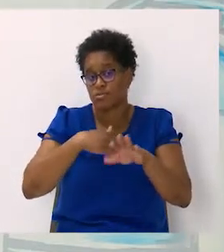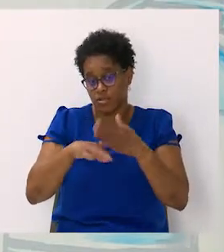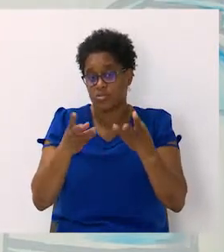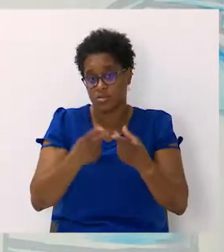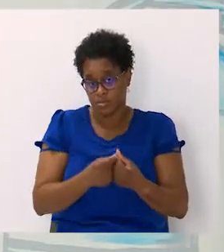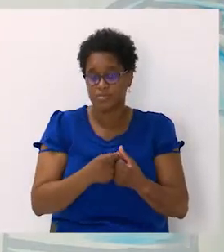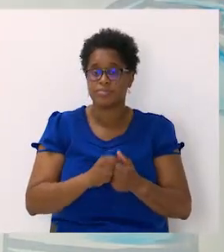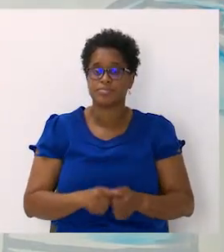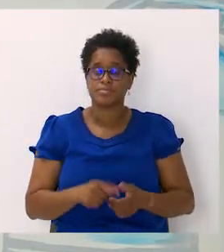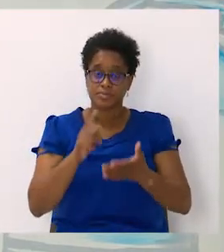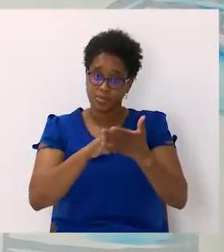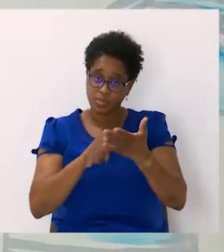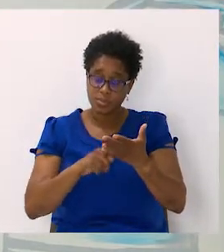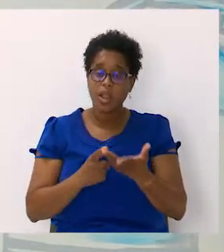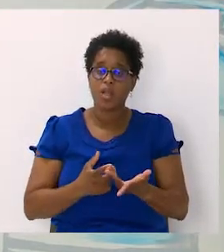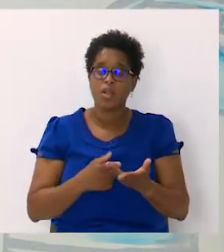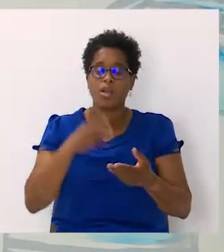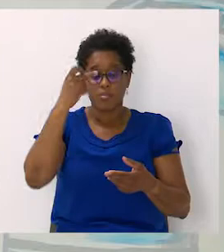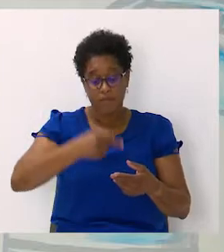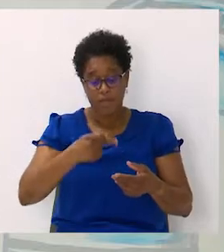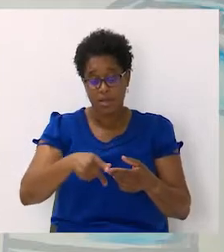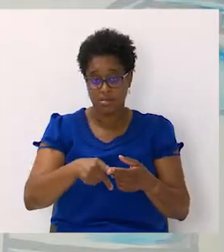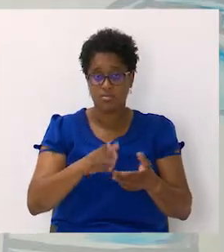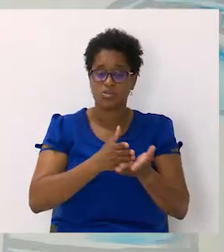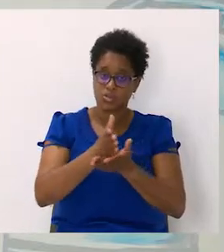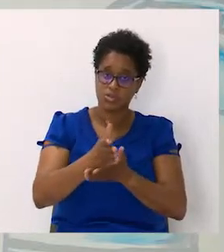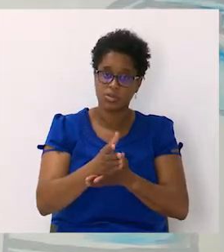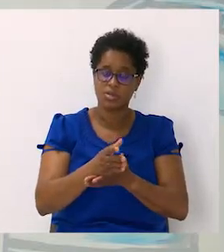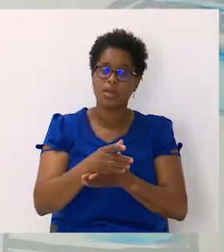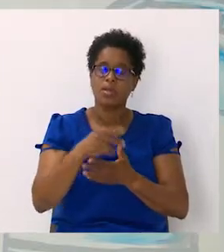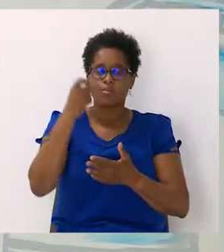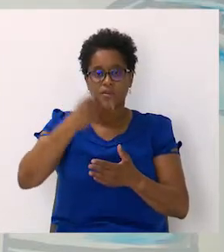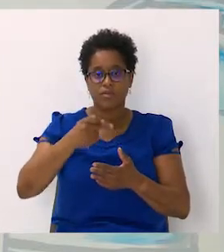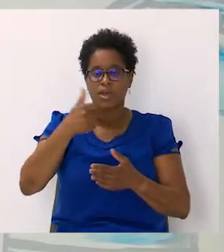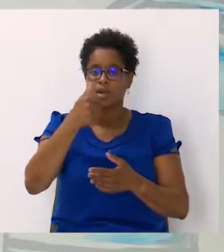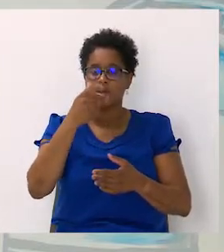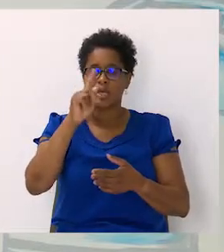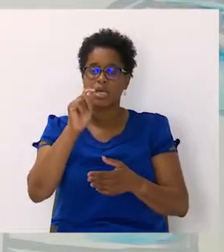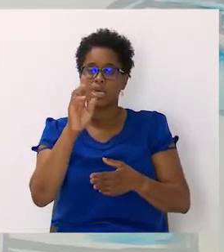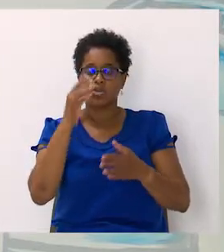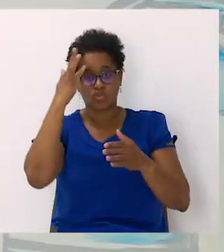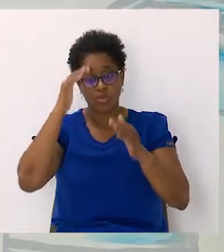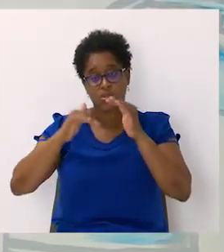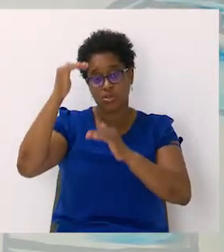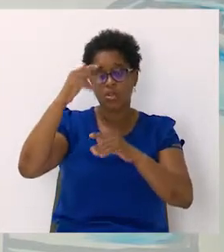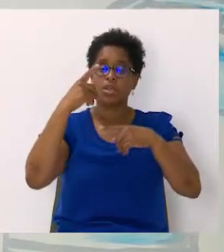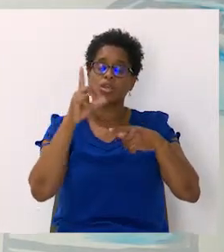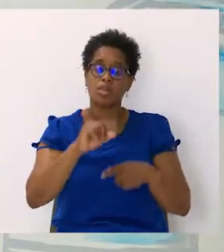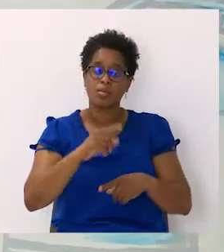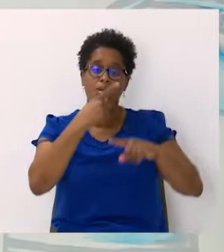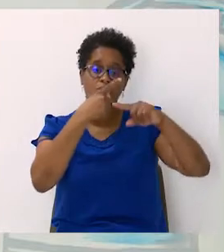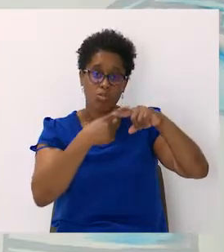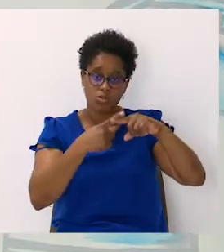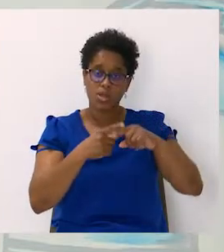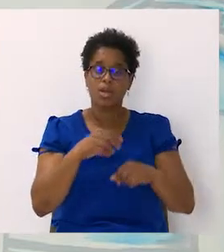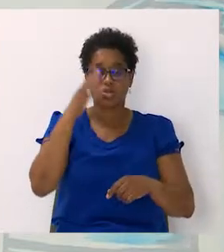cálculos. Manter a base, olha, manter o expoente e multiplicar